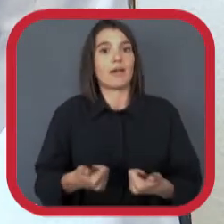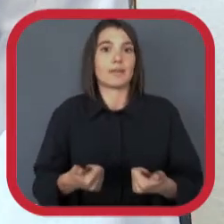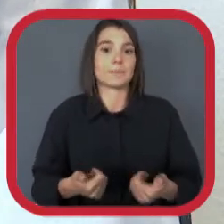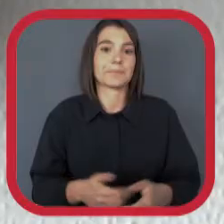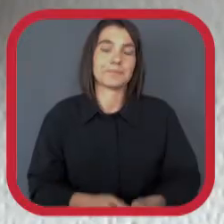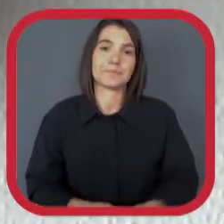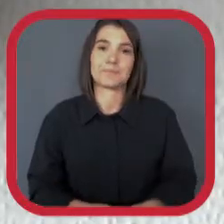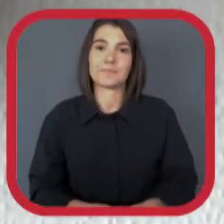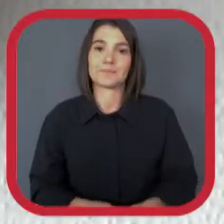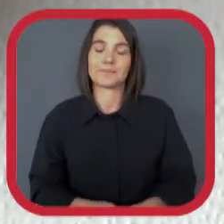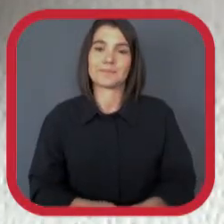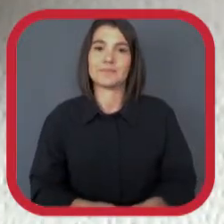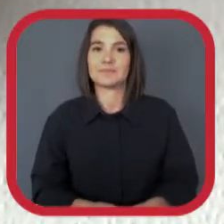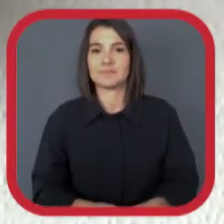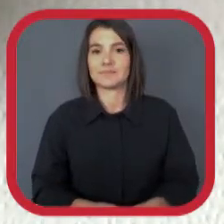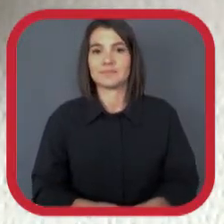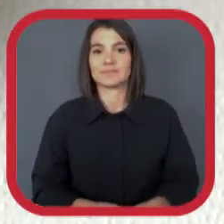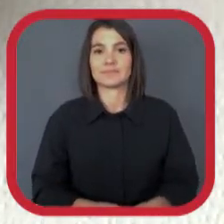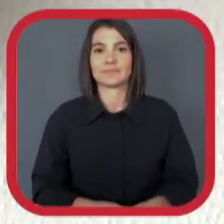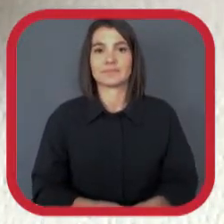que as respostas.